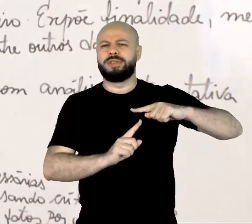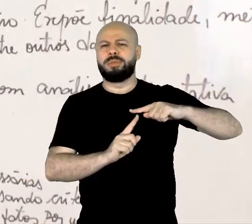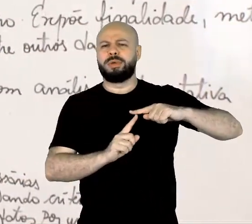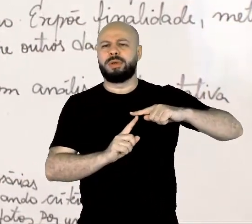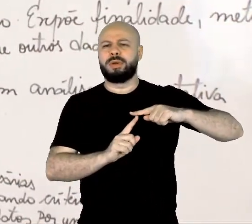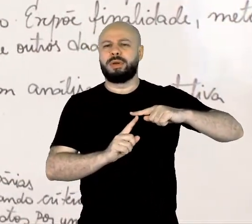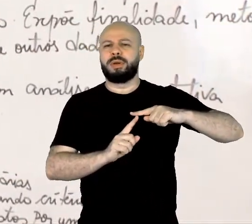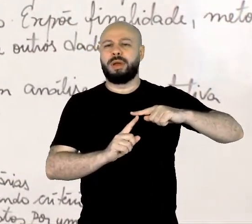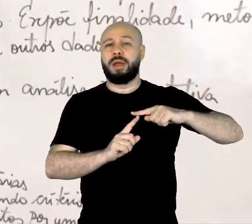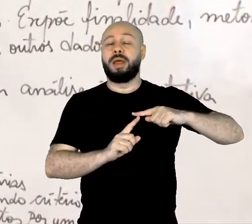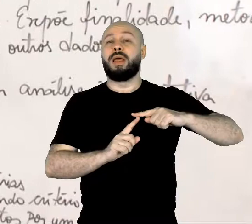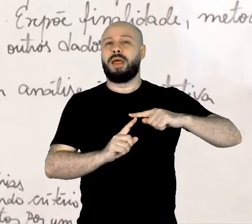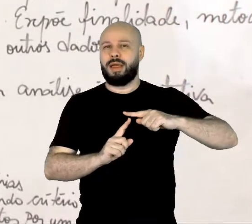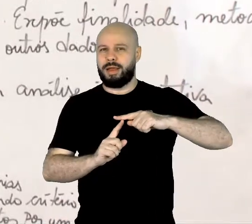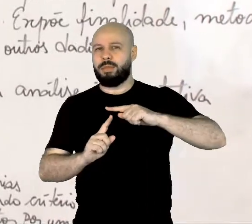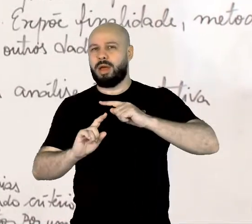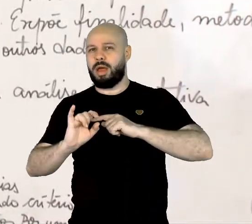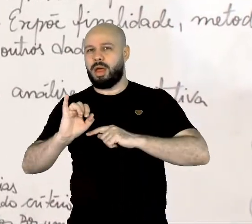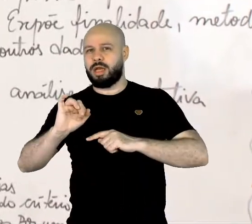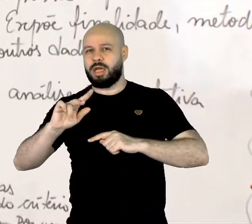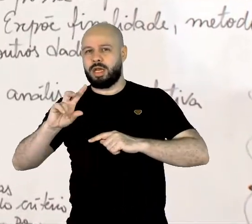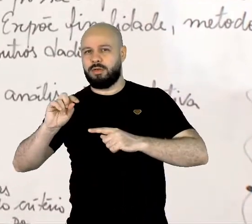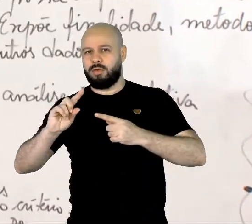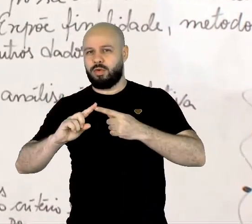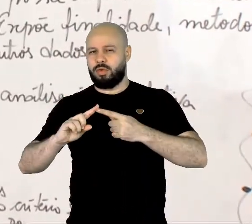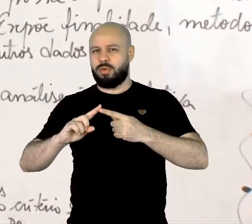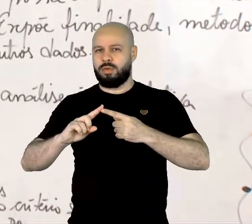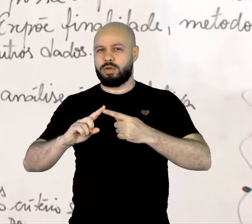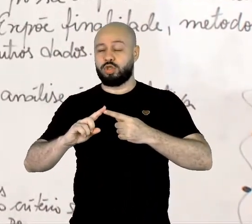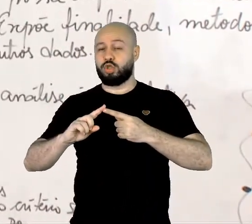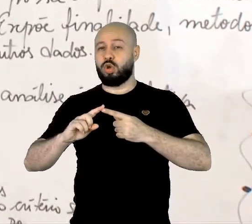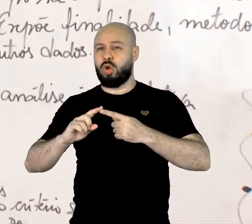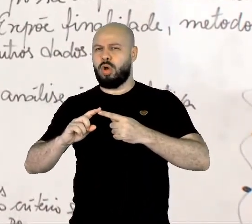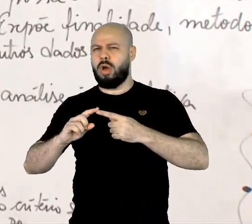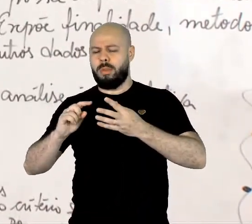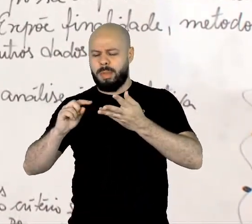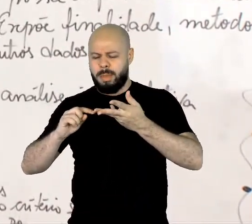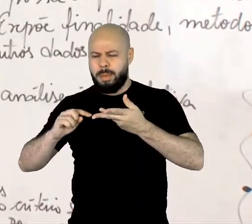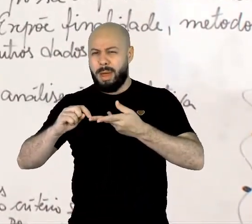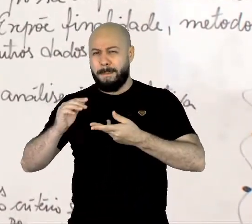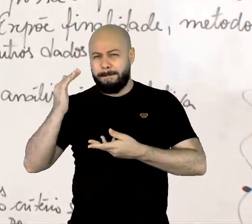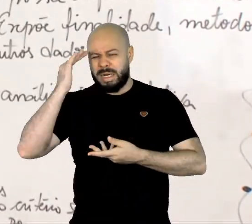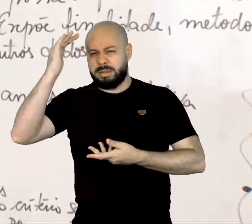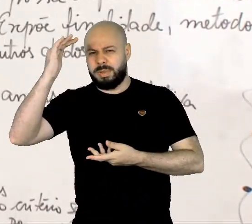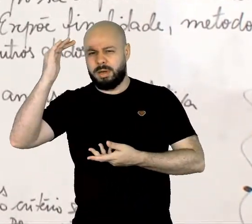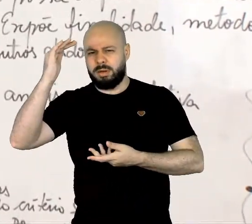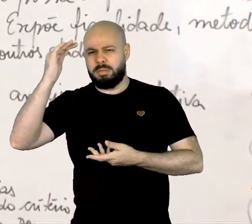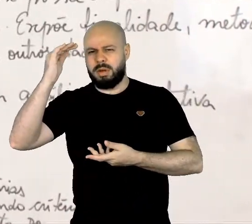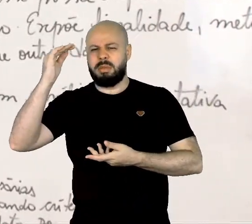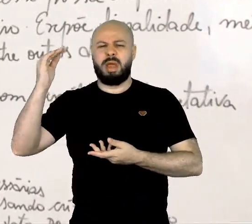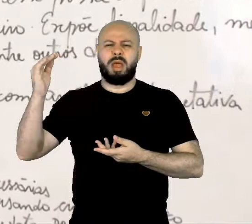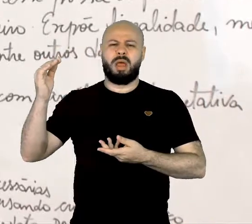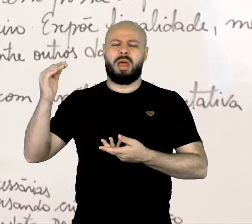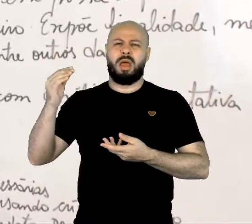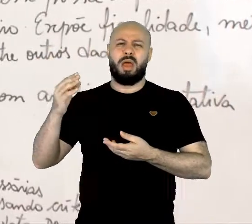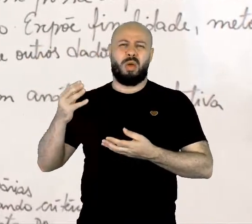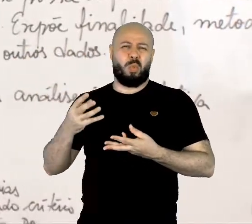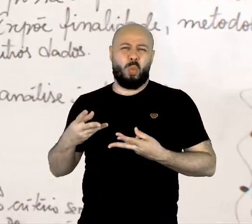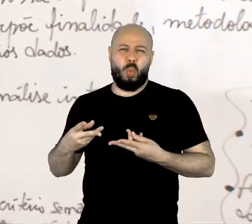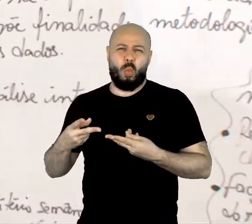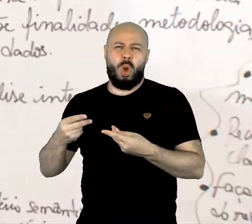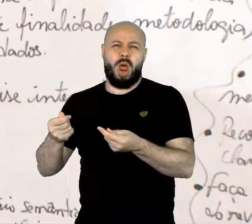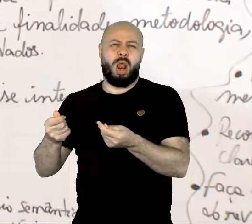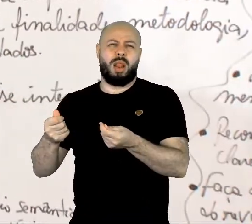tenho os tipos indicativo, indica apenas os pontos principais do texto, não apresentando os dados qualitativos